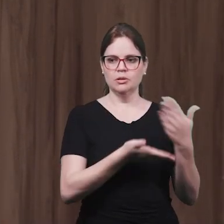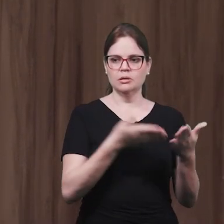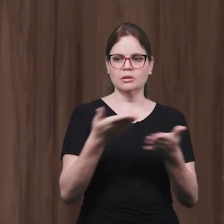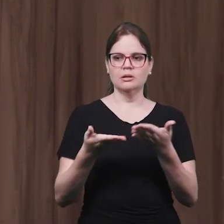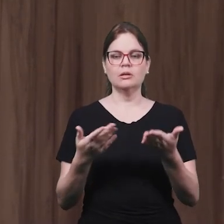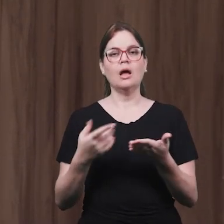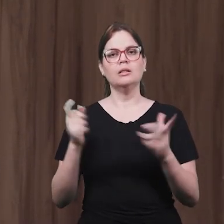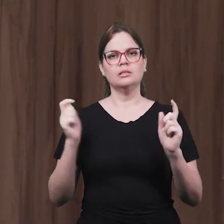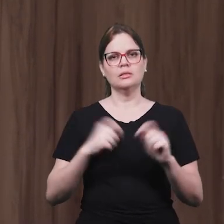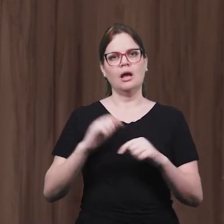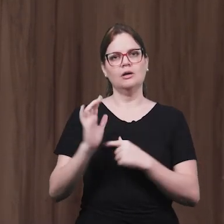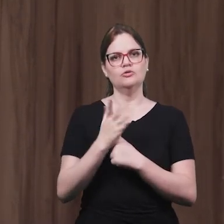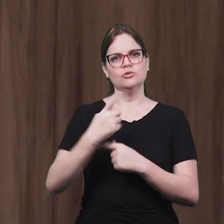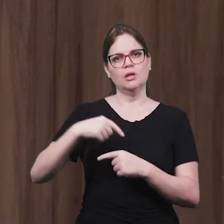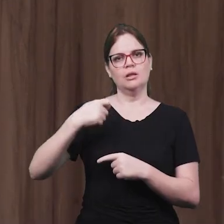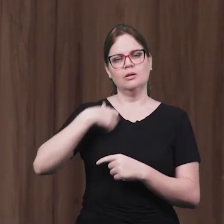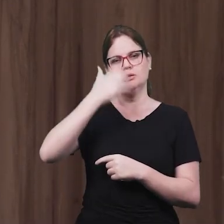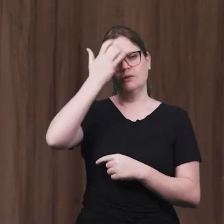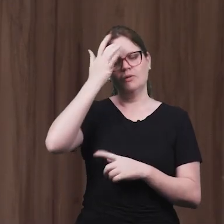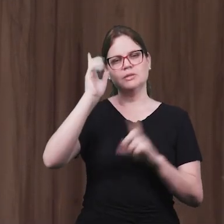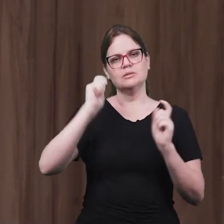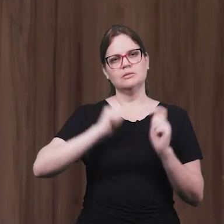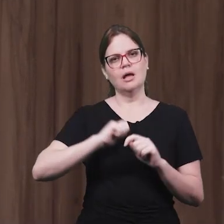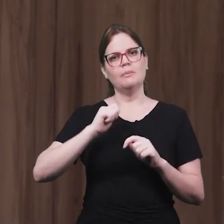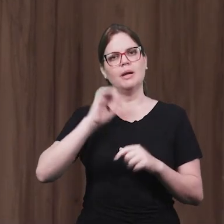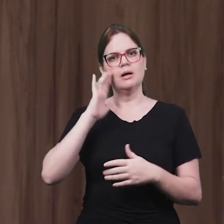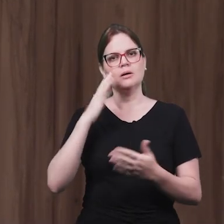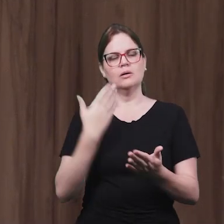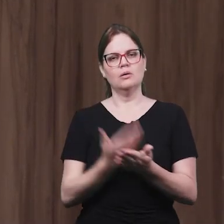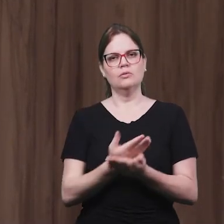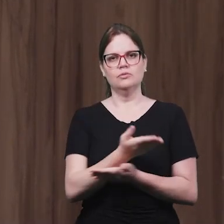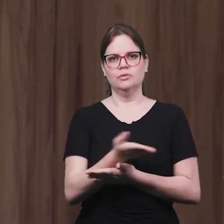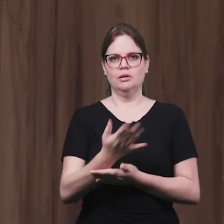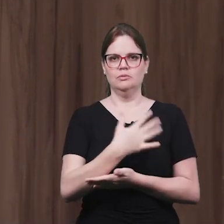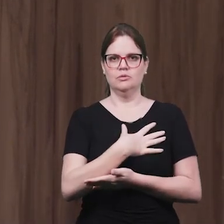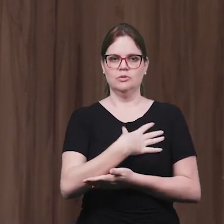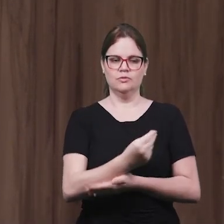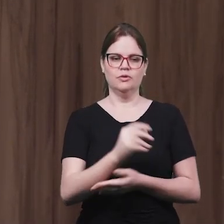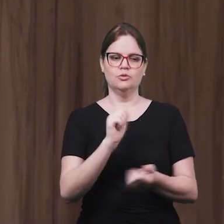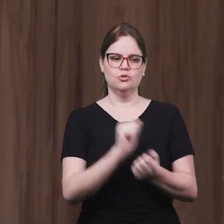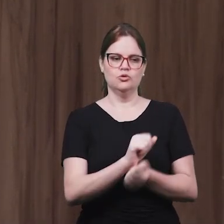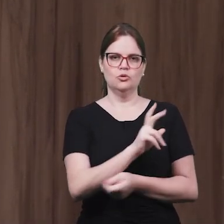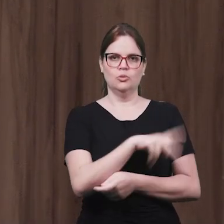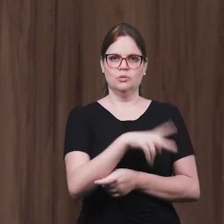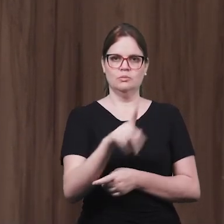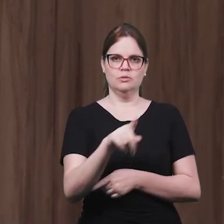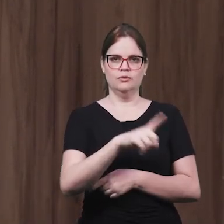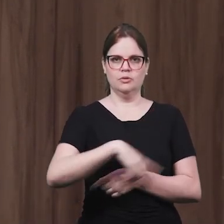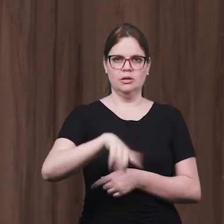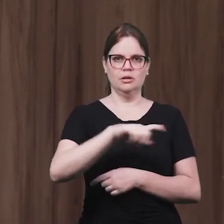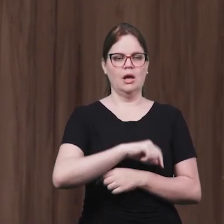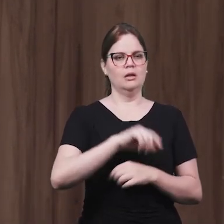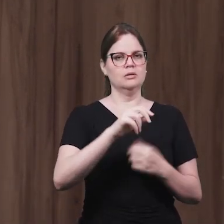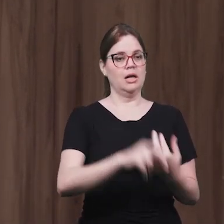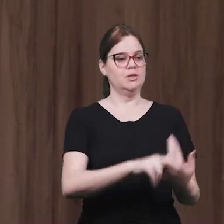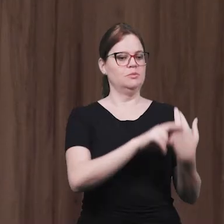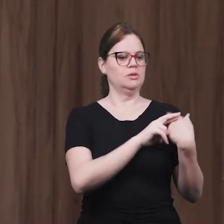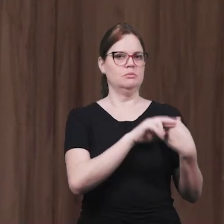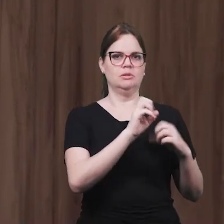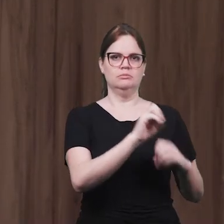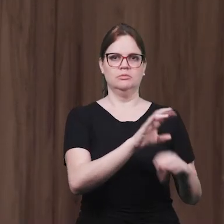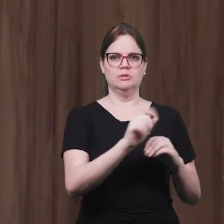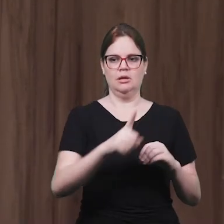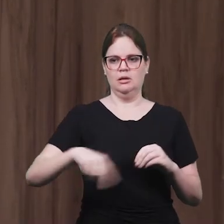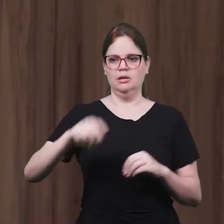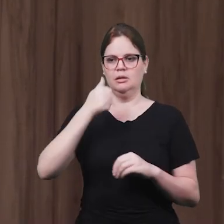confiar os filhos à igreja, no caso ali a classe, as professoras, para que possam fazer a parte dela, que completa